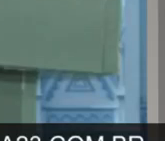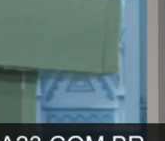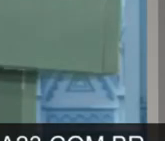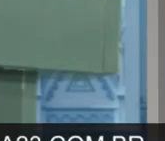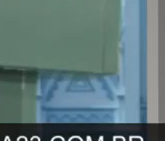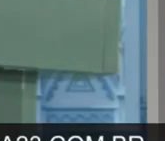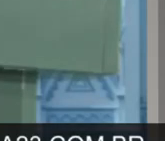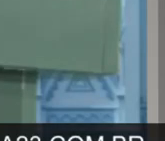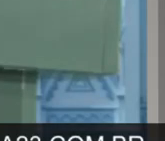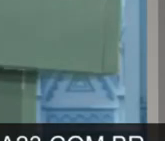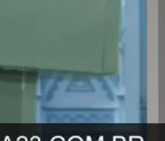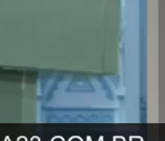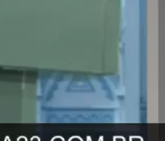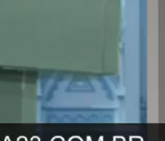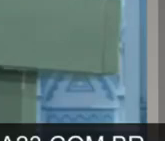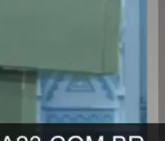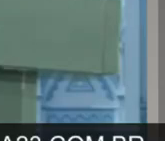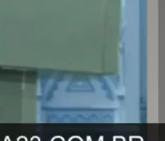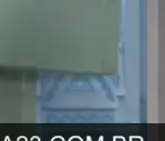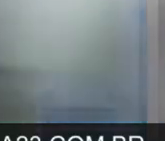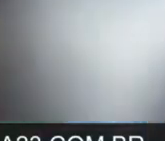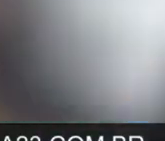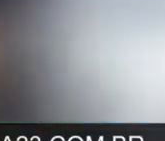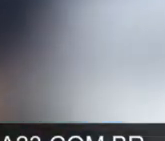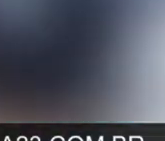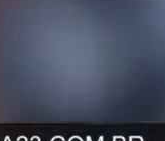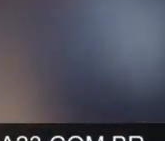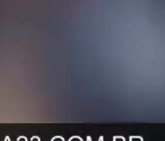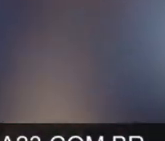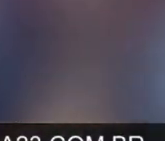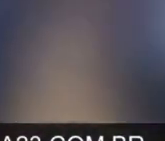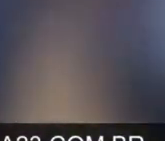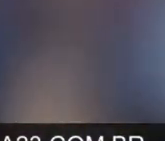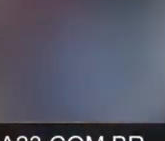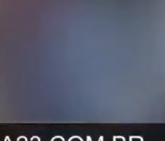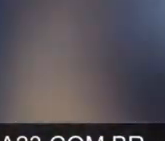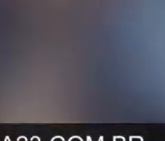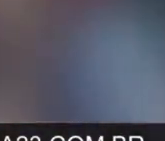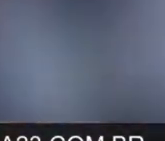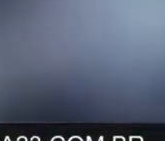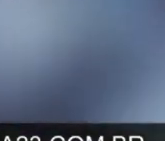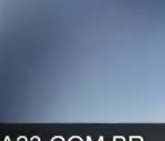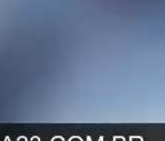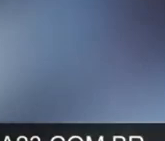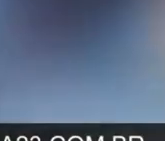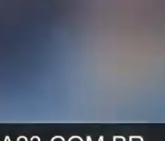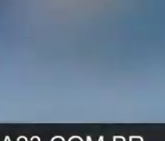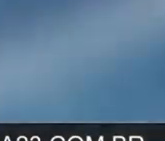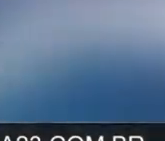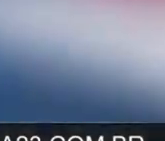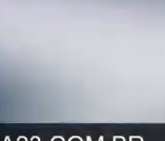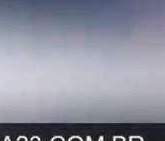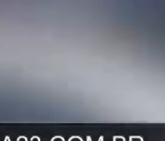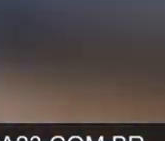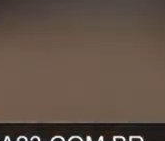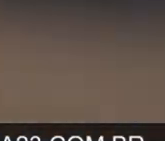tentar pressionar para valorizar mais a profissão. Querem melhores condições, né, Kinder? Sim, Samuel, é o que deseja a